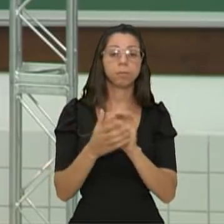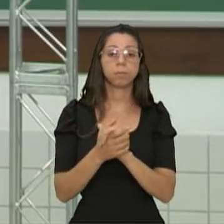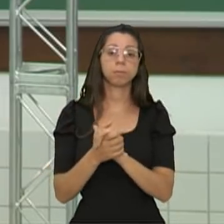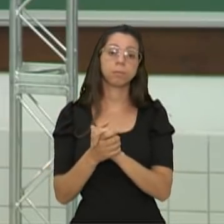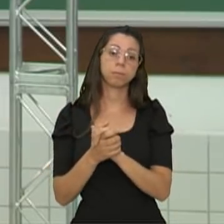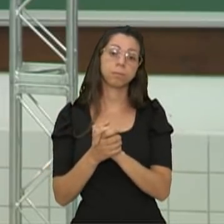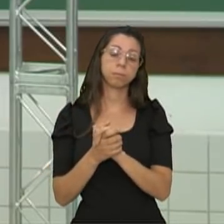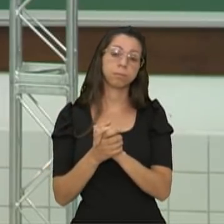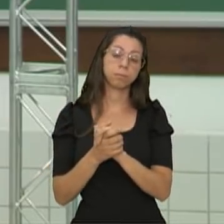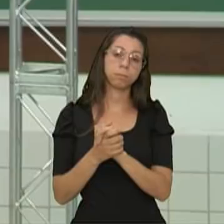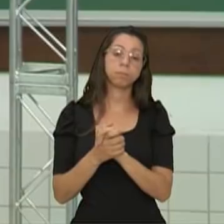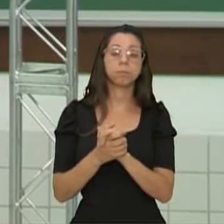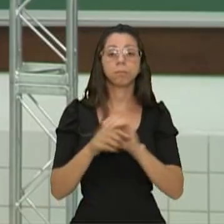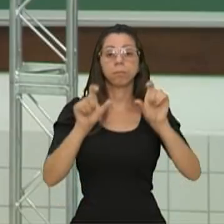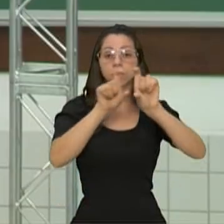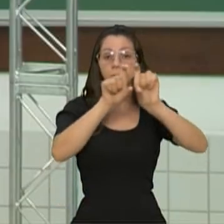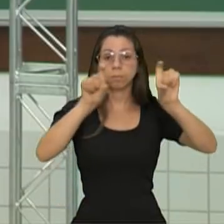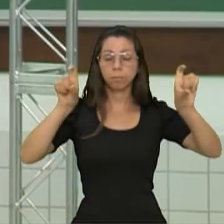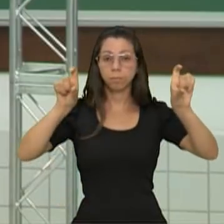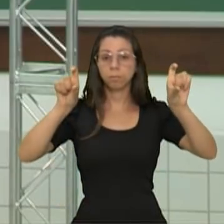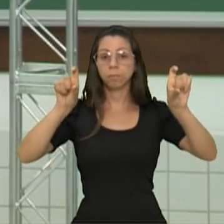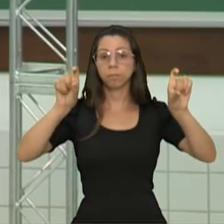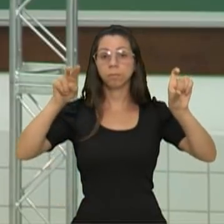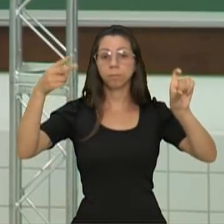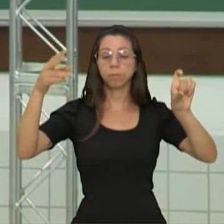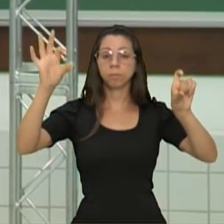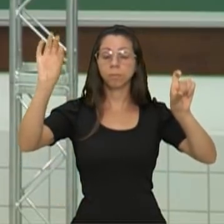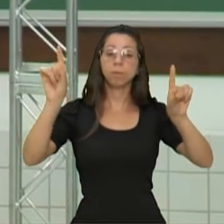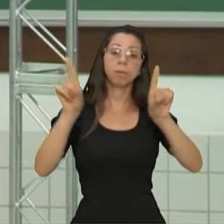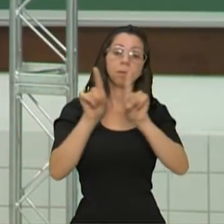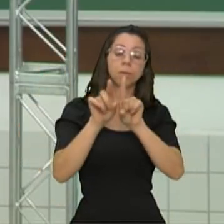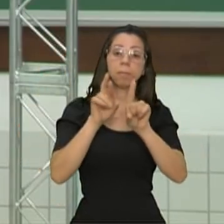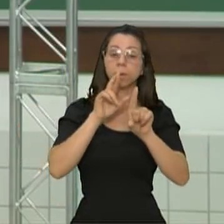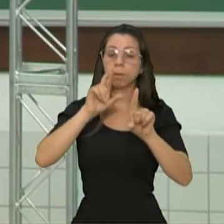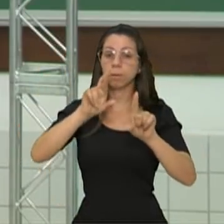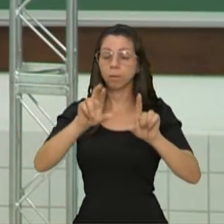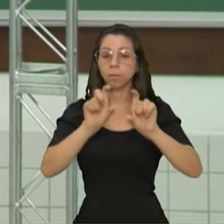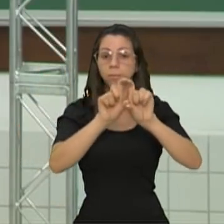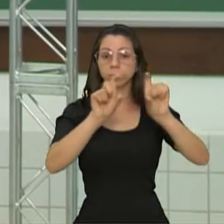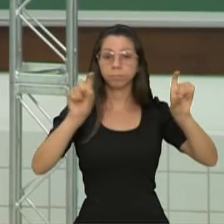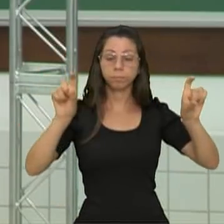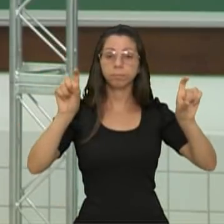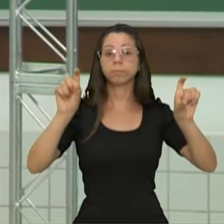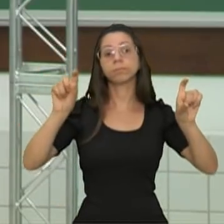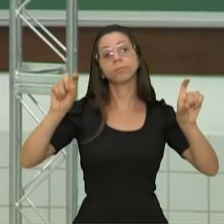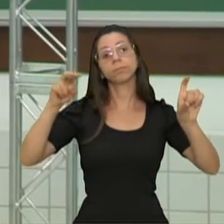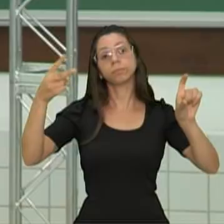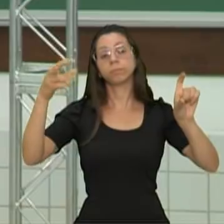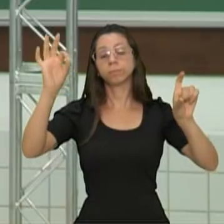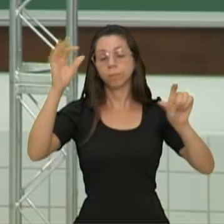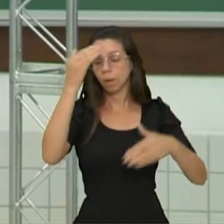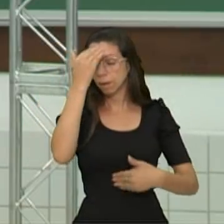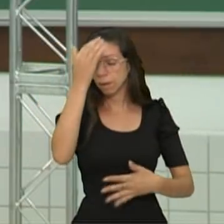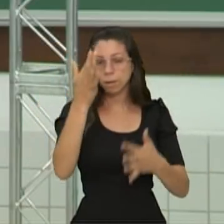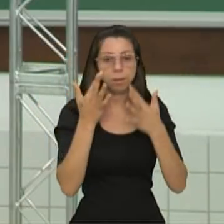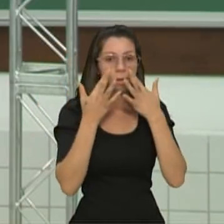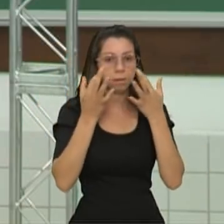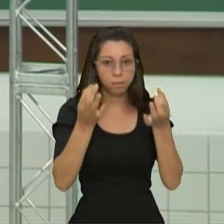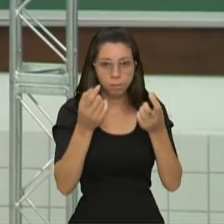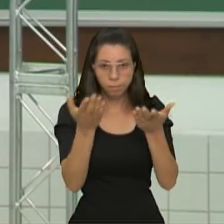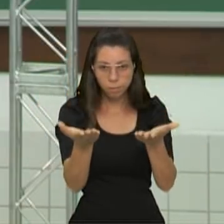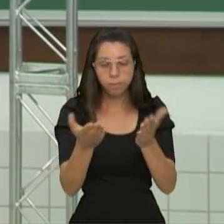com a equação do segundo grau, mais a solução de equações do segundo grau. Agradeço a atenção de